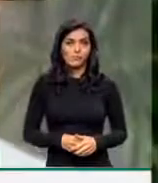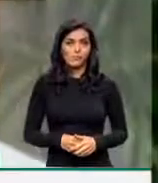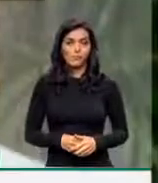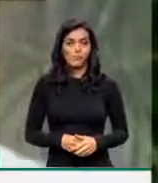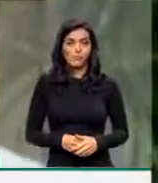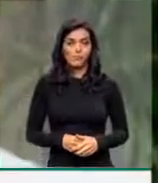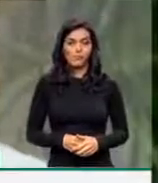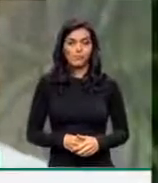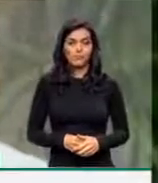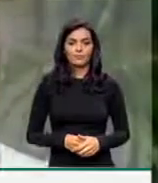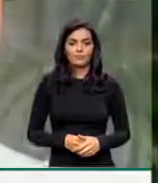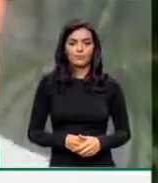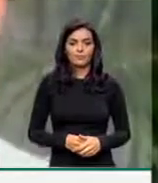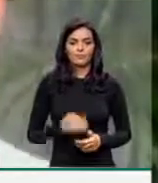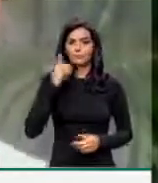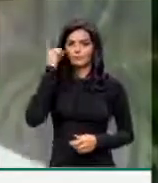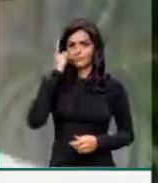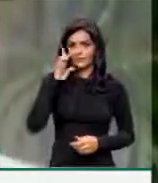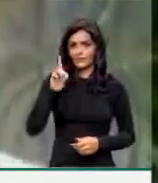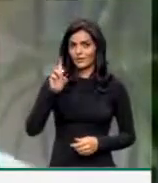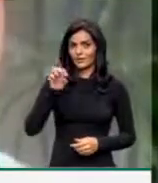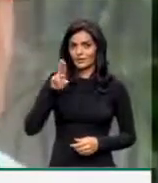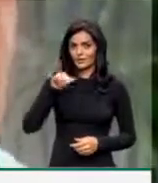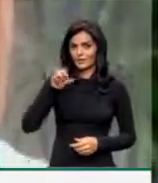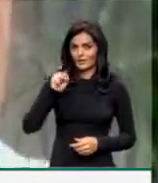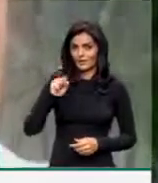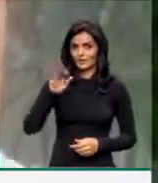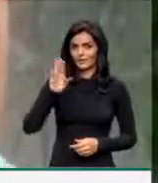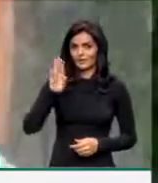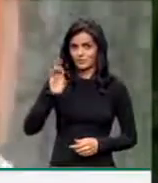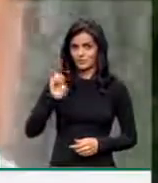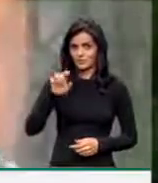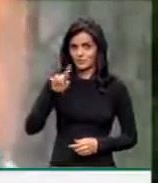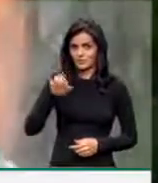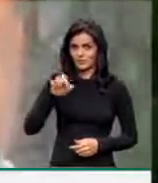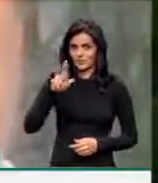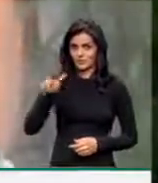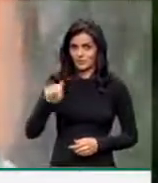companheiro, deputado Denis Bezerra, completará o tempo da liderança do PSB.